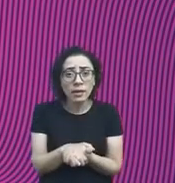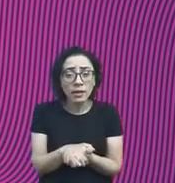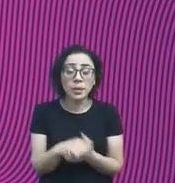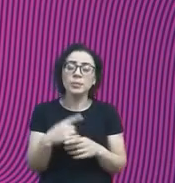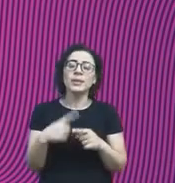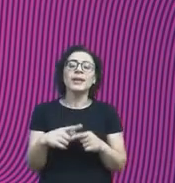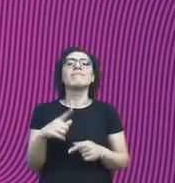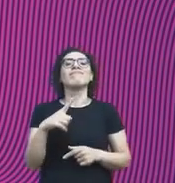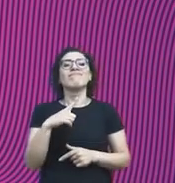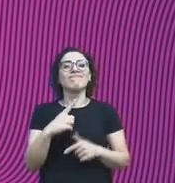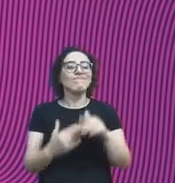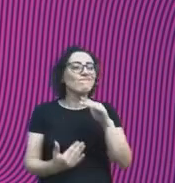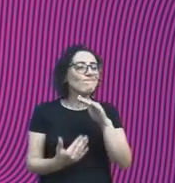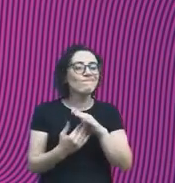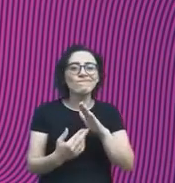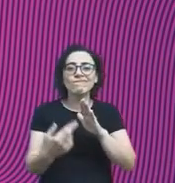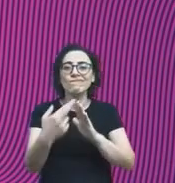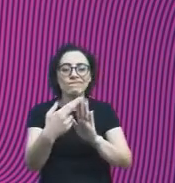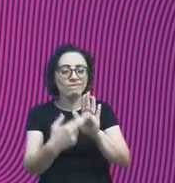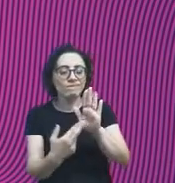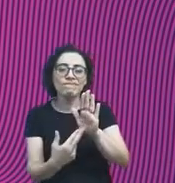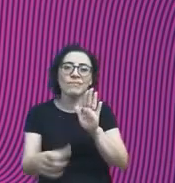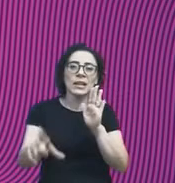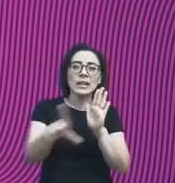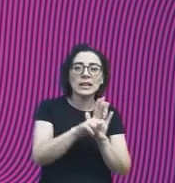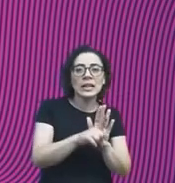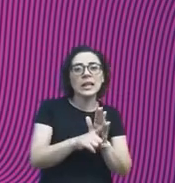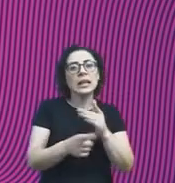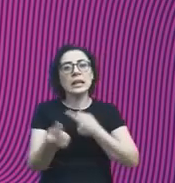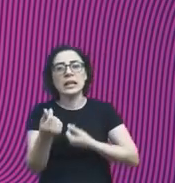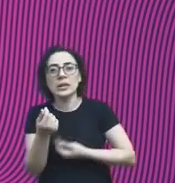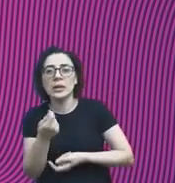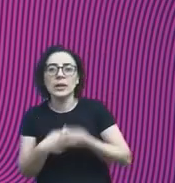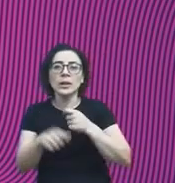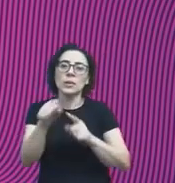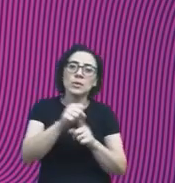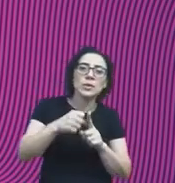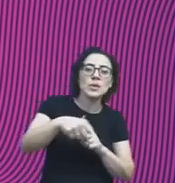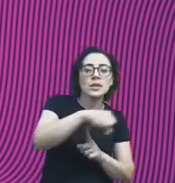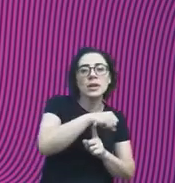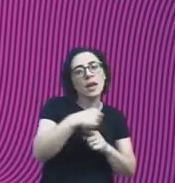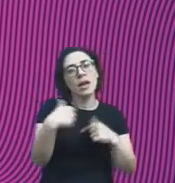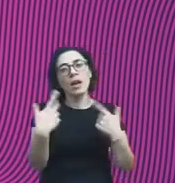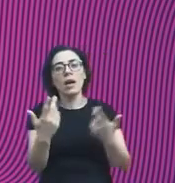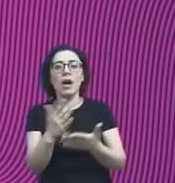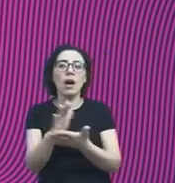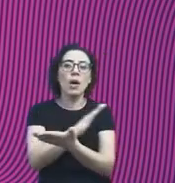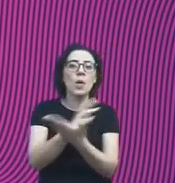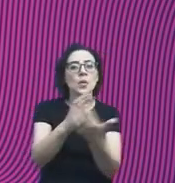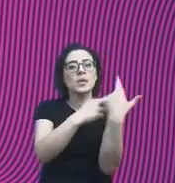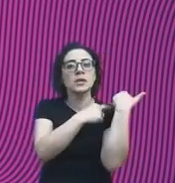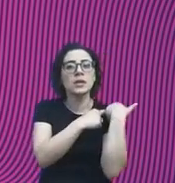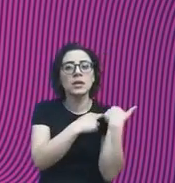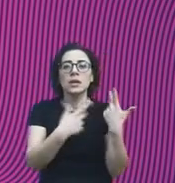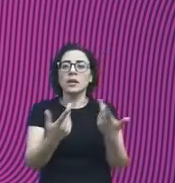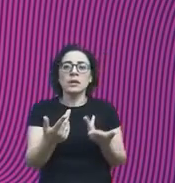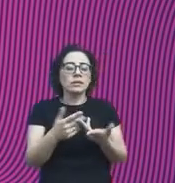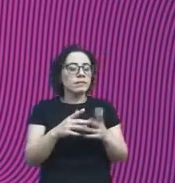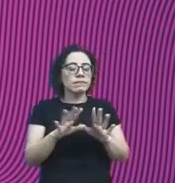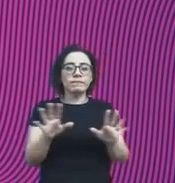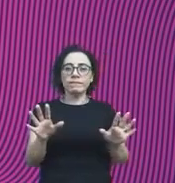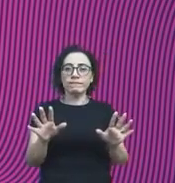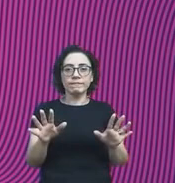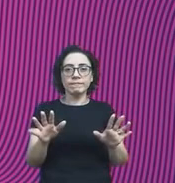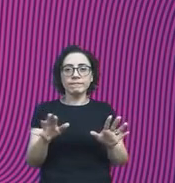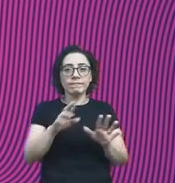regulatórios, legais, econômicos, sociais e alguns até de responsabilidade do setor privado que têm impedido que a